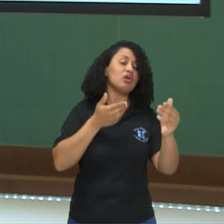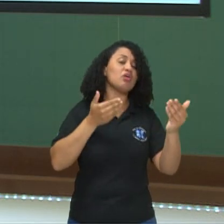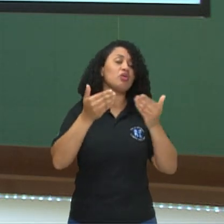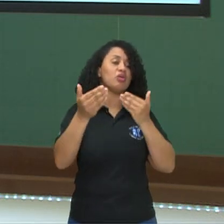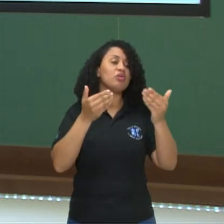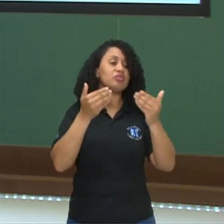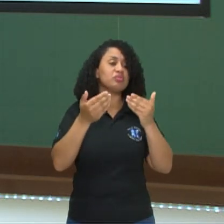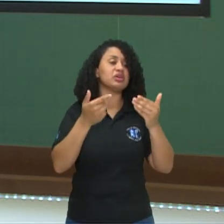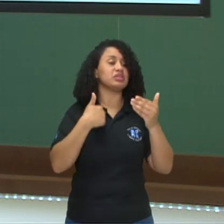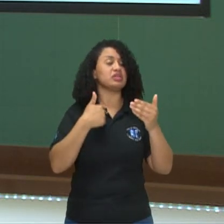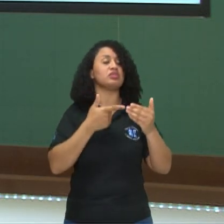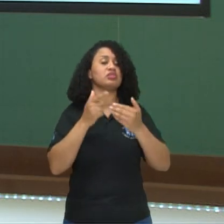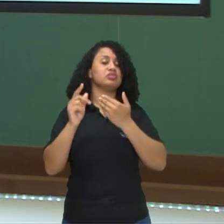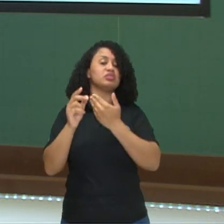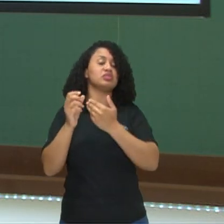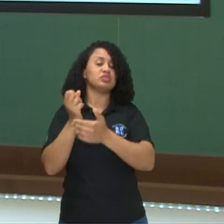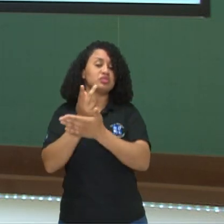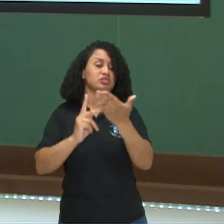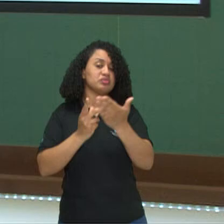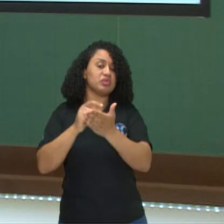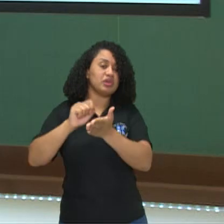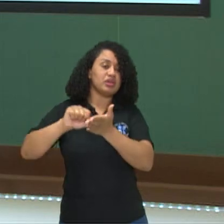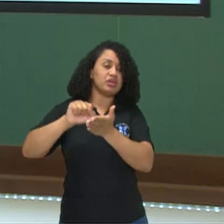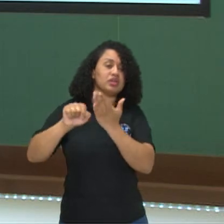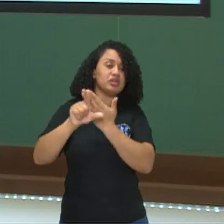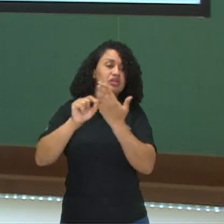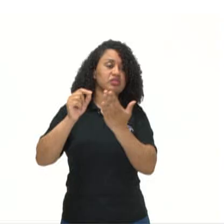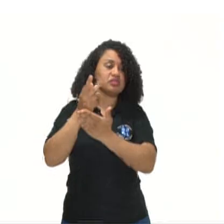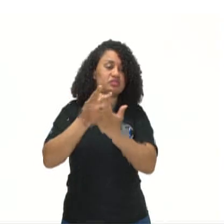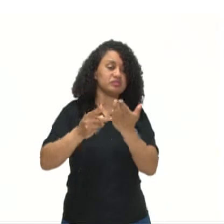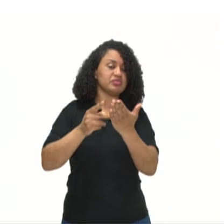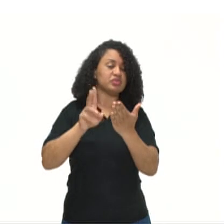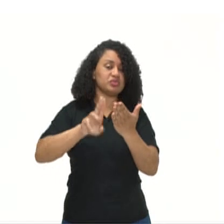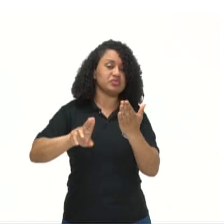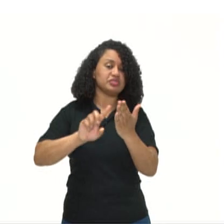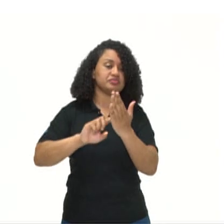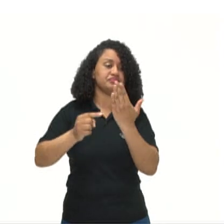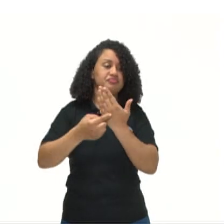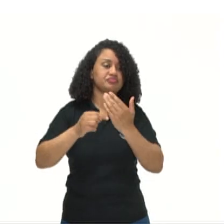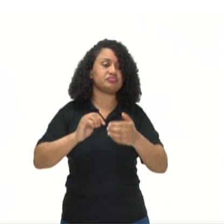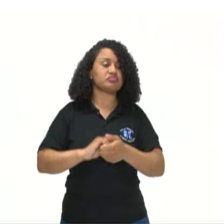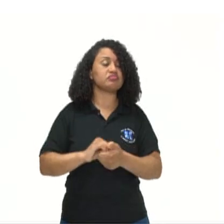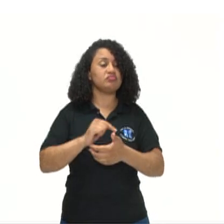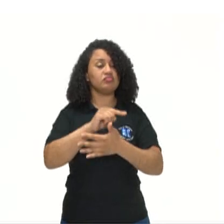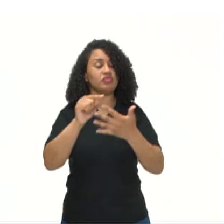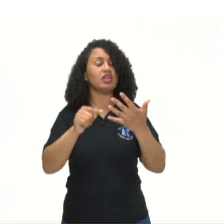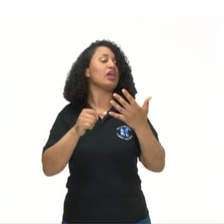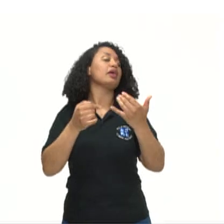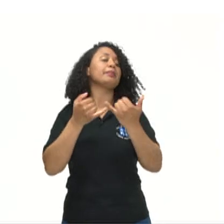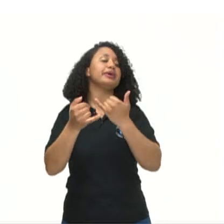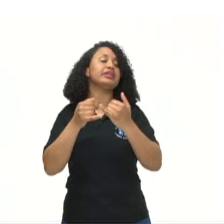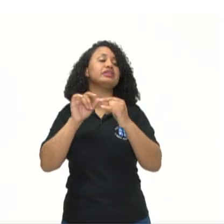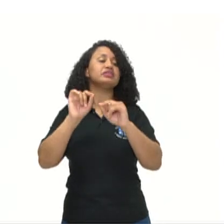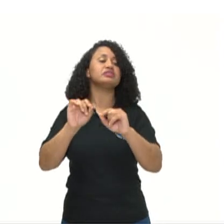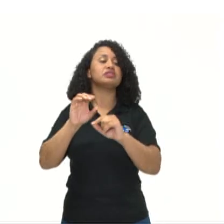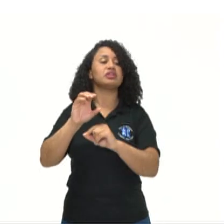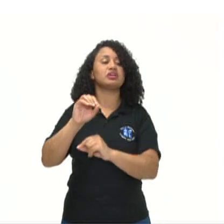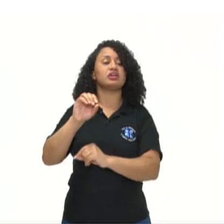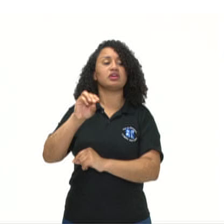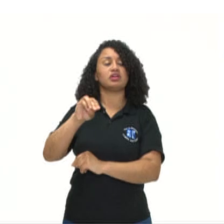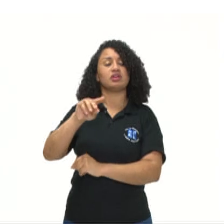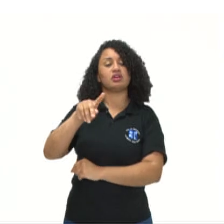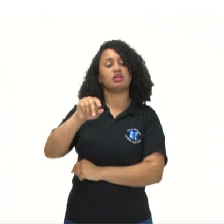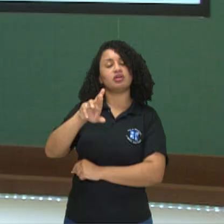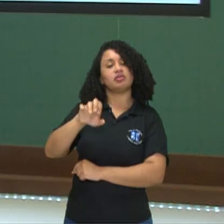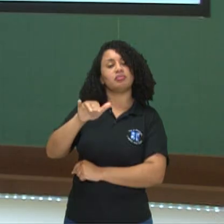comparação, e os poetas utilizam muito as metáforas. E tem a figura que é parecida com a metáfora, mas ela já é